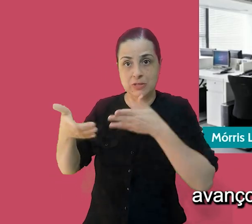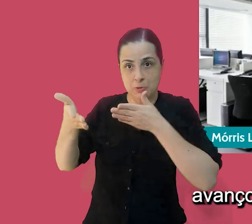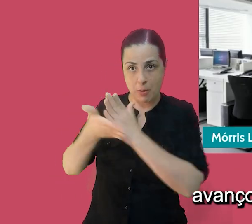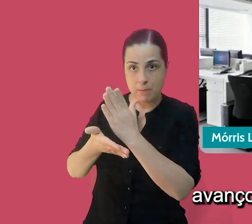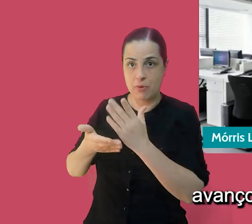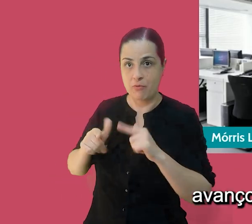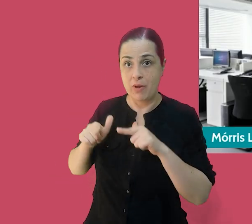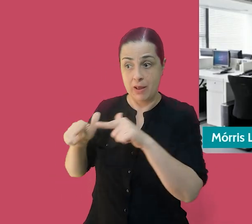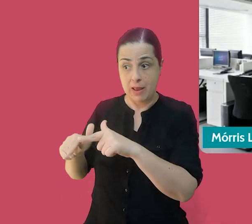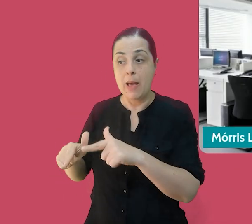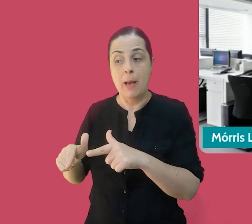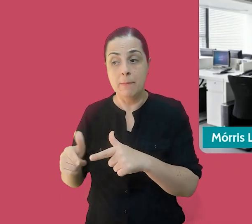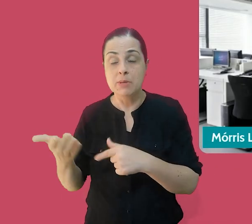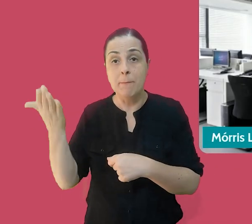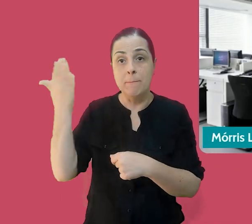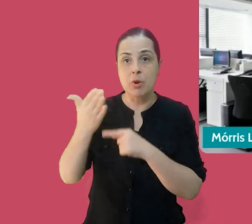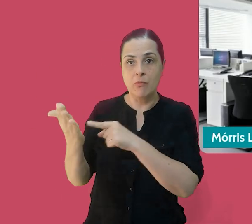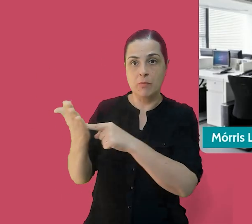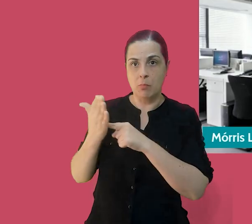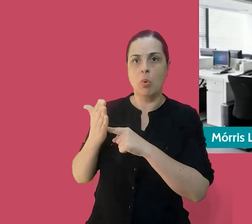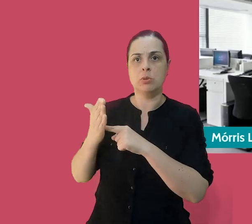conseguir a recertificação.